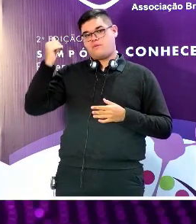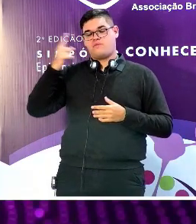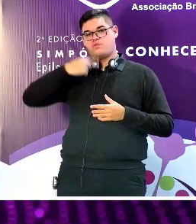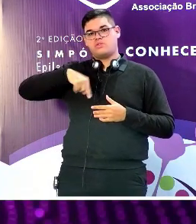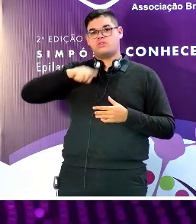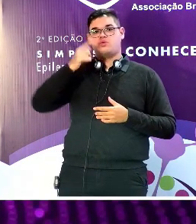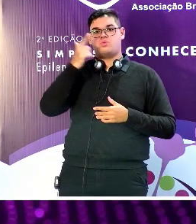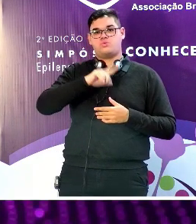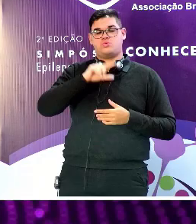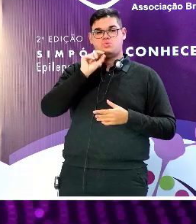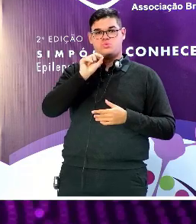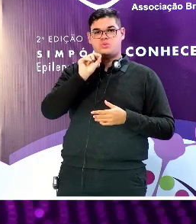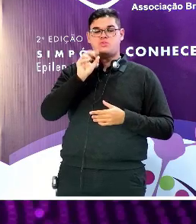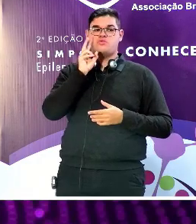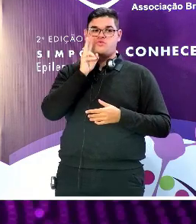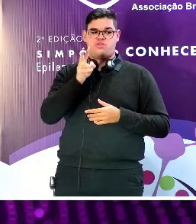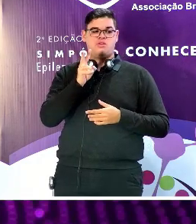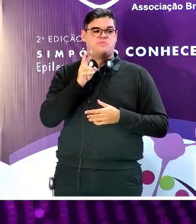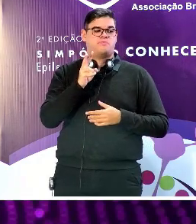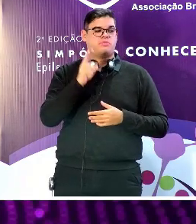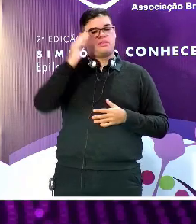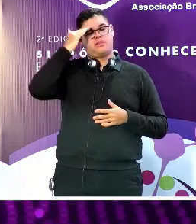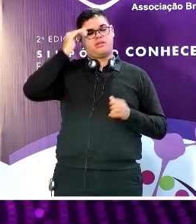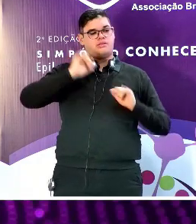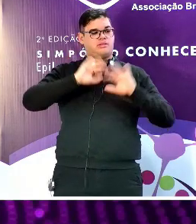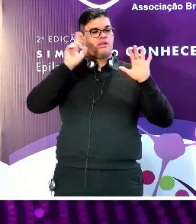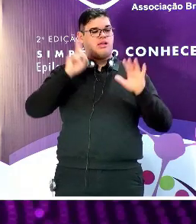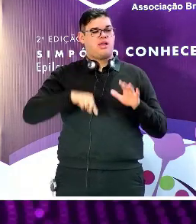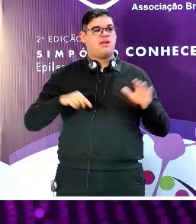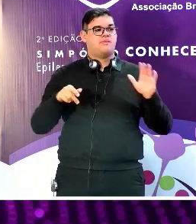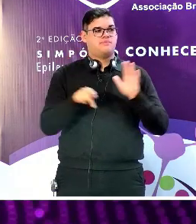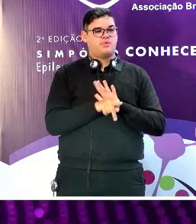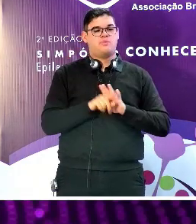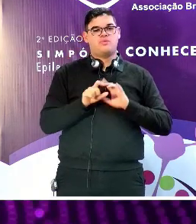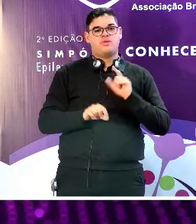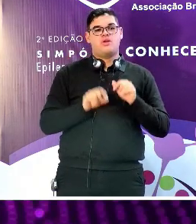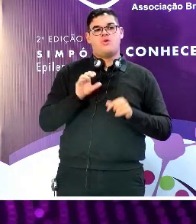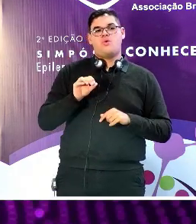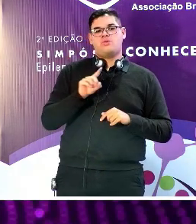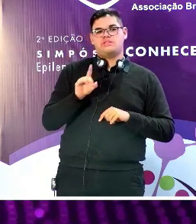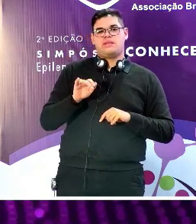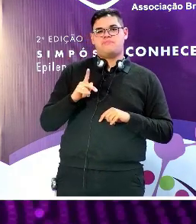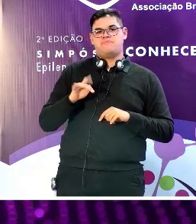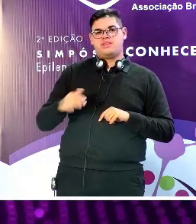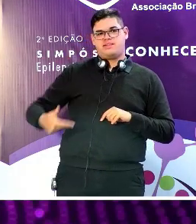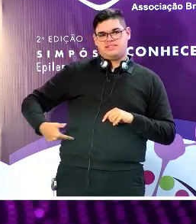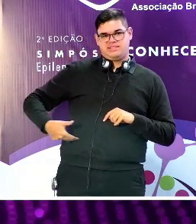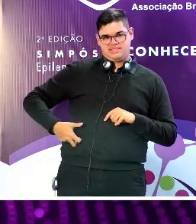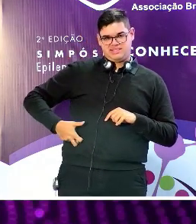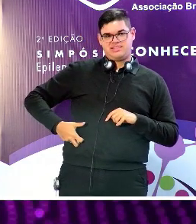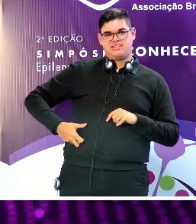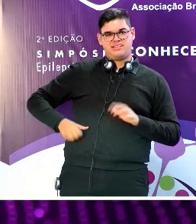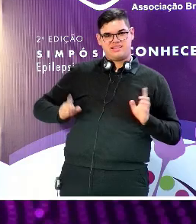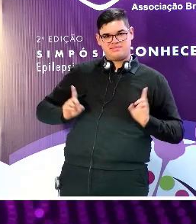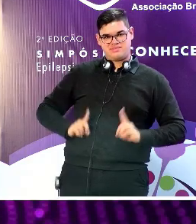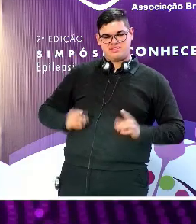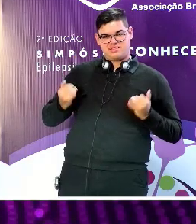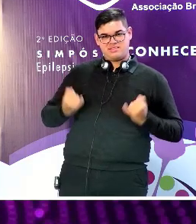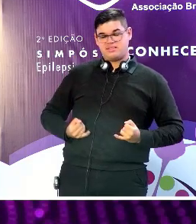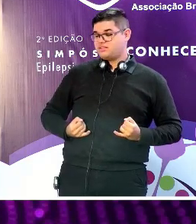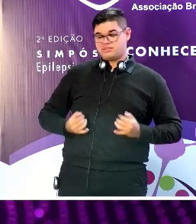conseguiu linkar, é a classe do Mounjaro e do Ozempic. Então, todo mundo agora já conhece, né, os